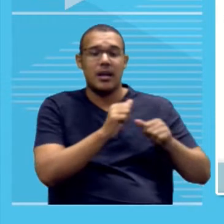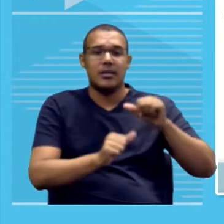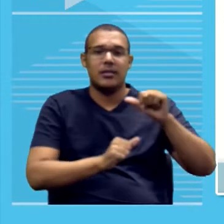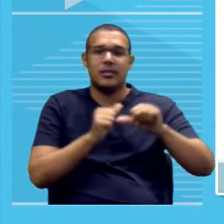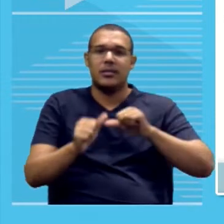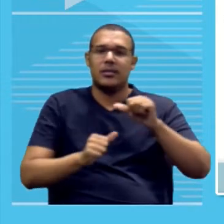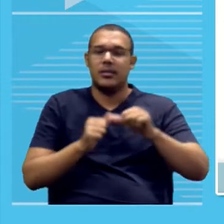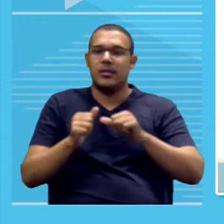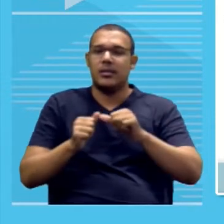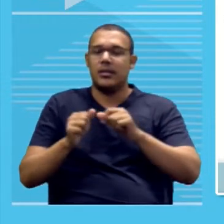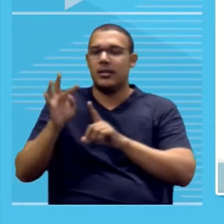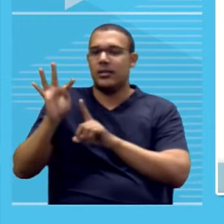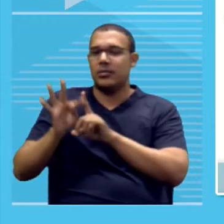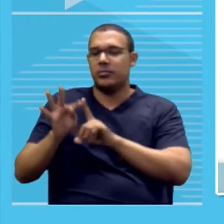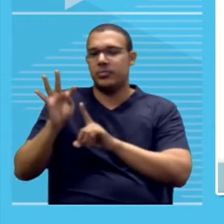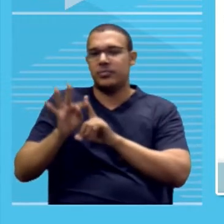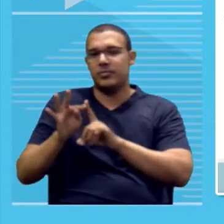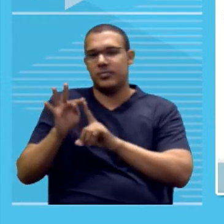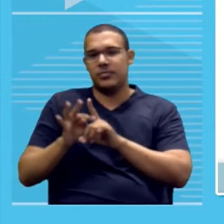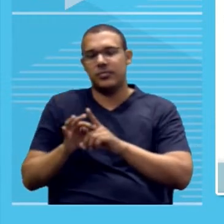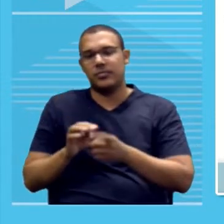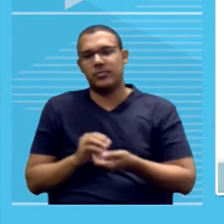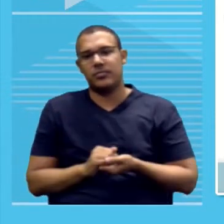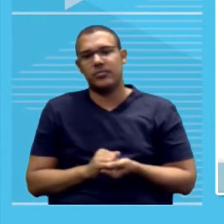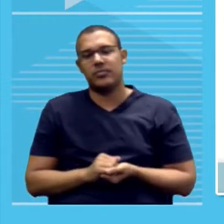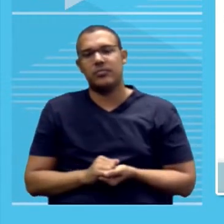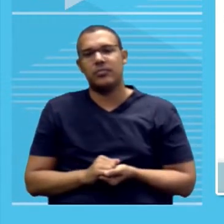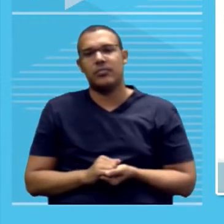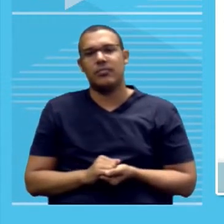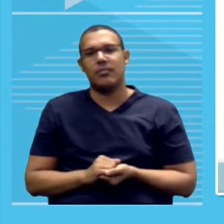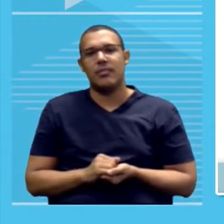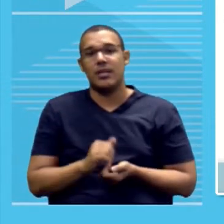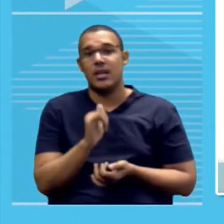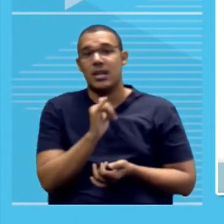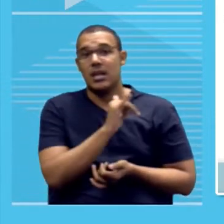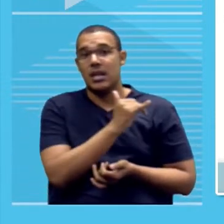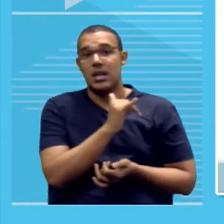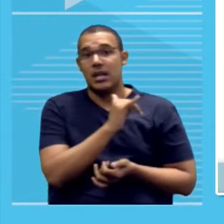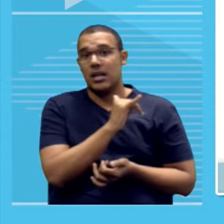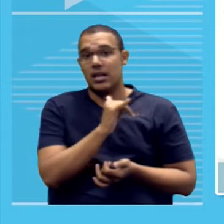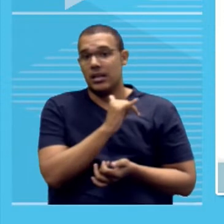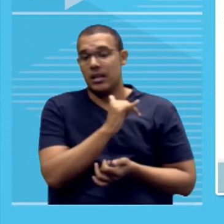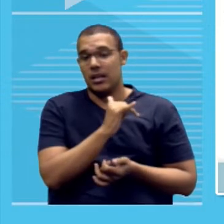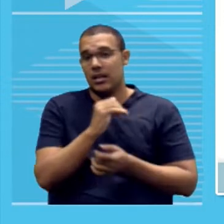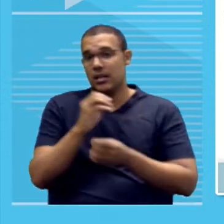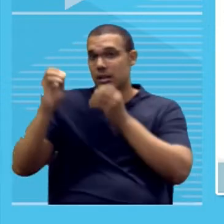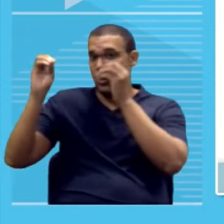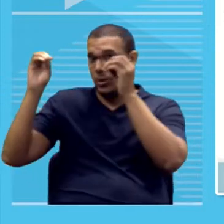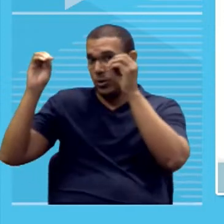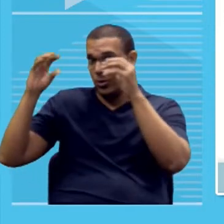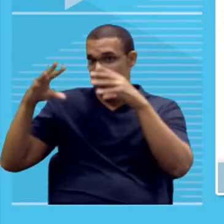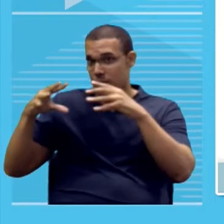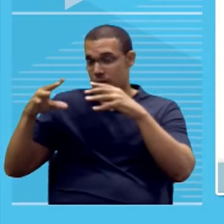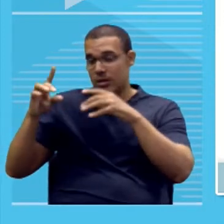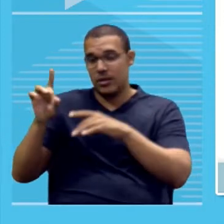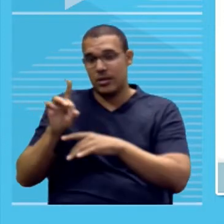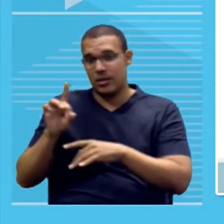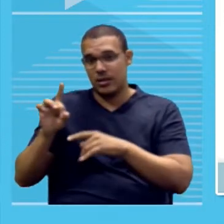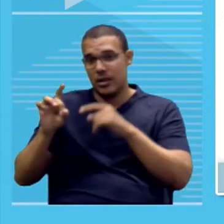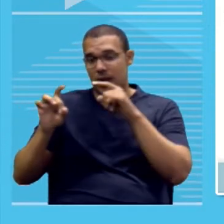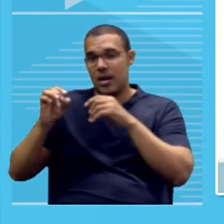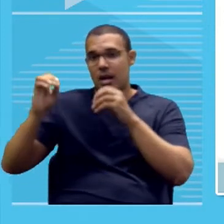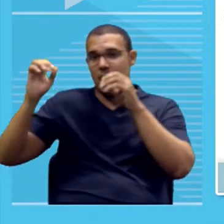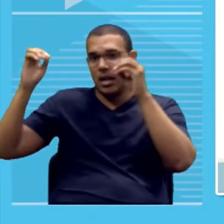em energia térmica, beleza? Não é energia elétrica em energia luminosa, tá bom? A luminosa é